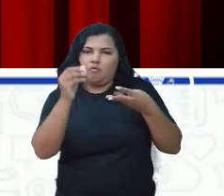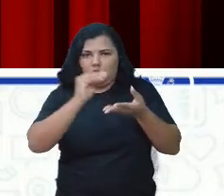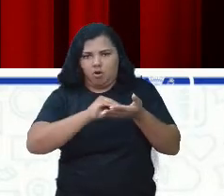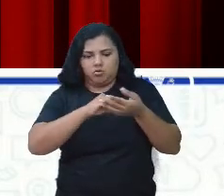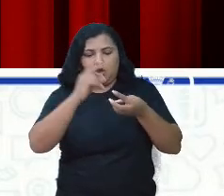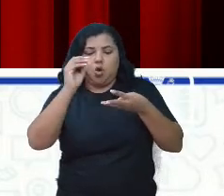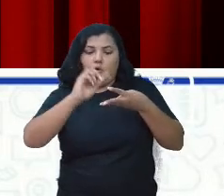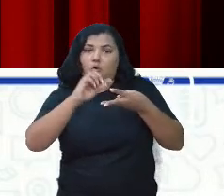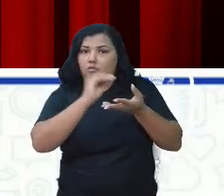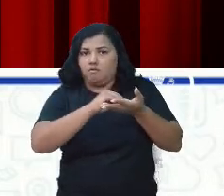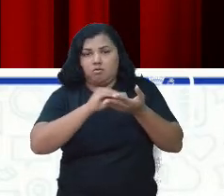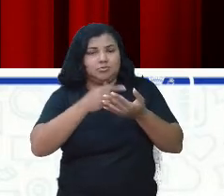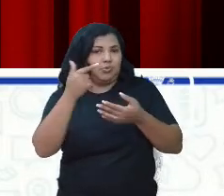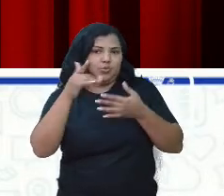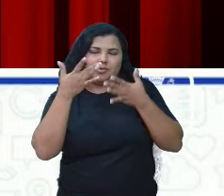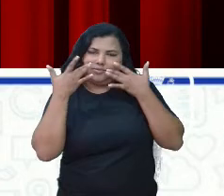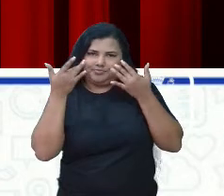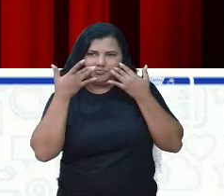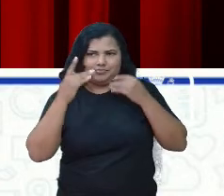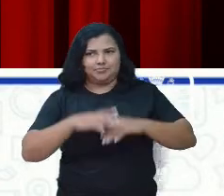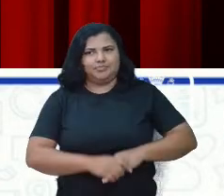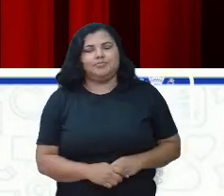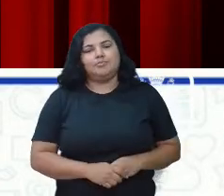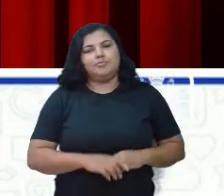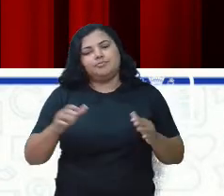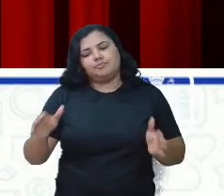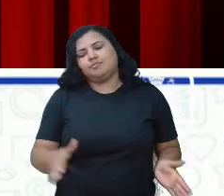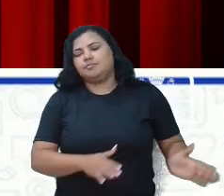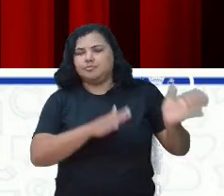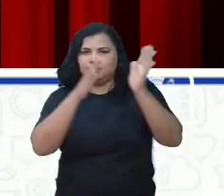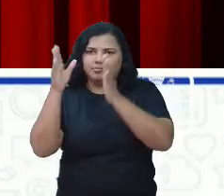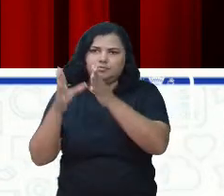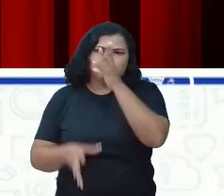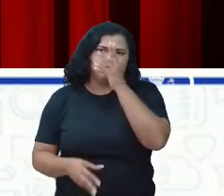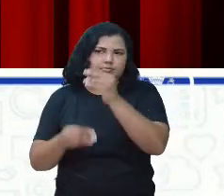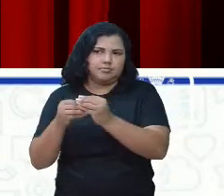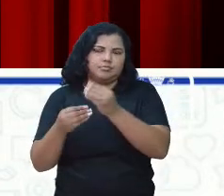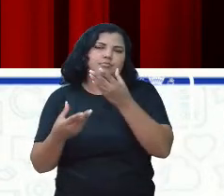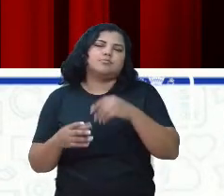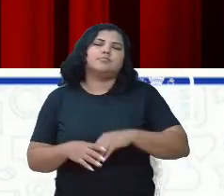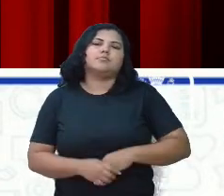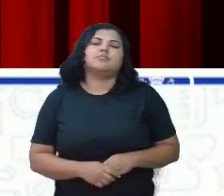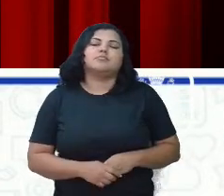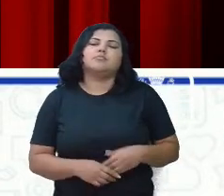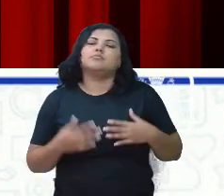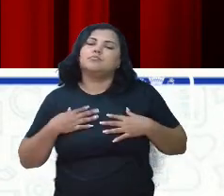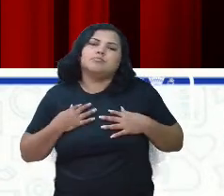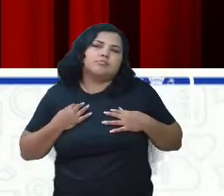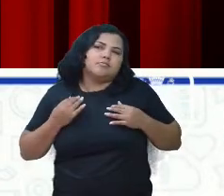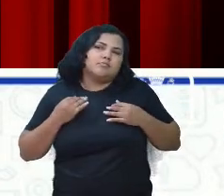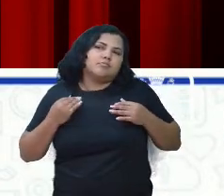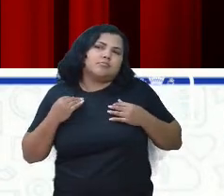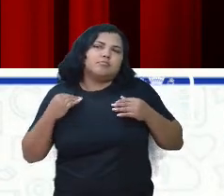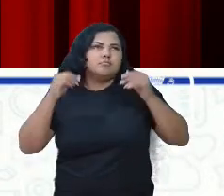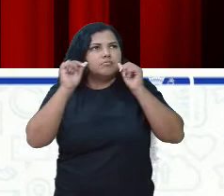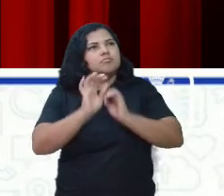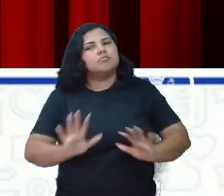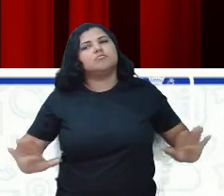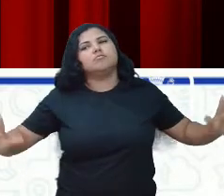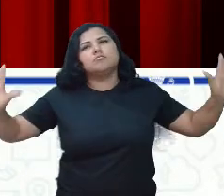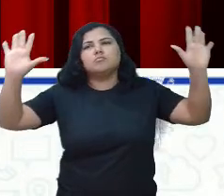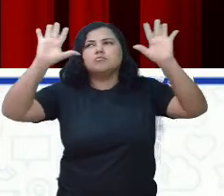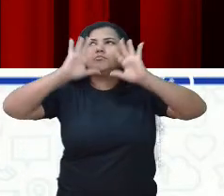que são integrantes. E existem os elementos complementares do teatro, que é o figurino, o cenário,